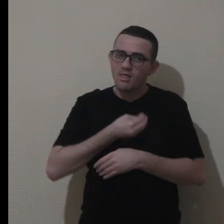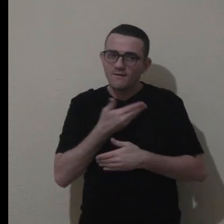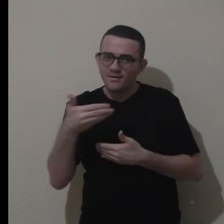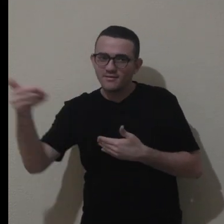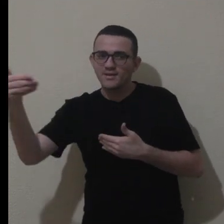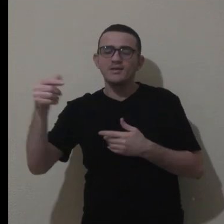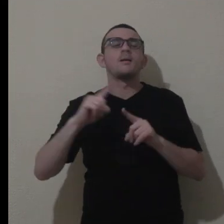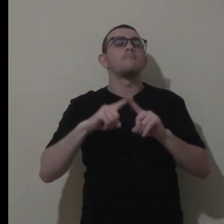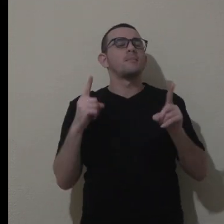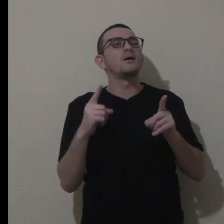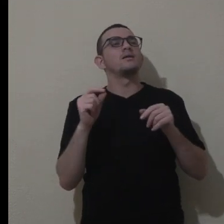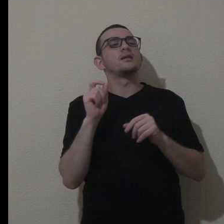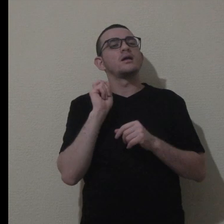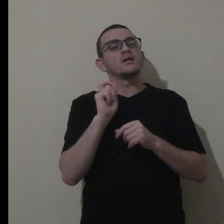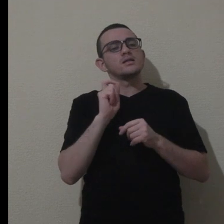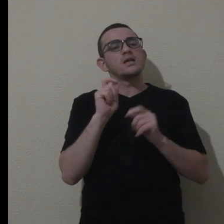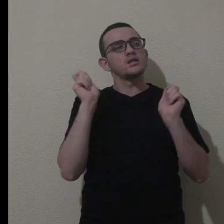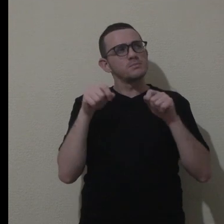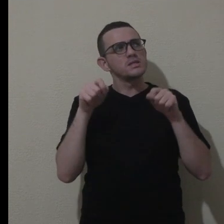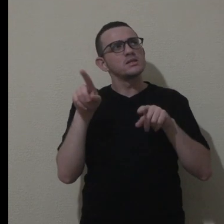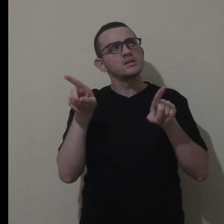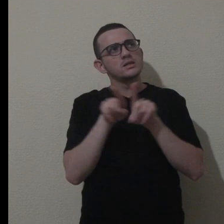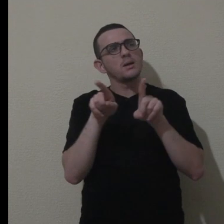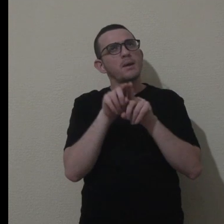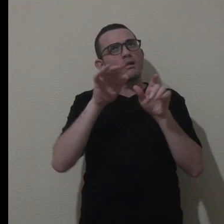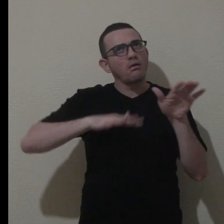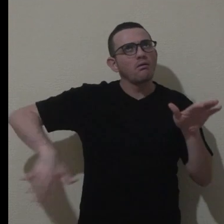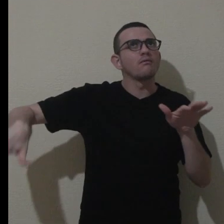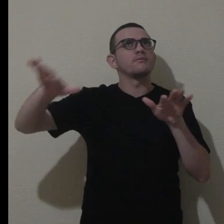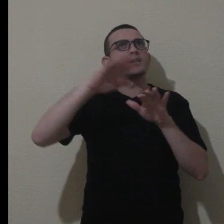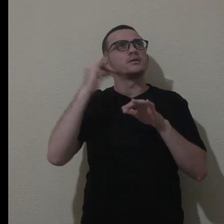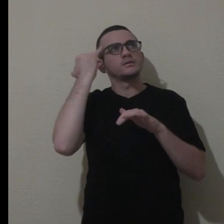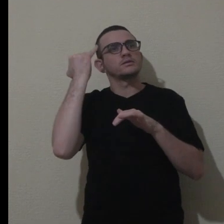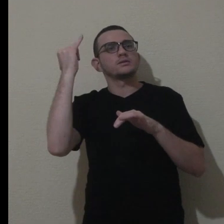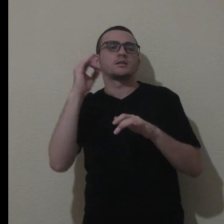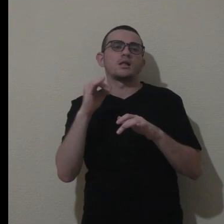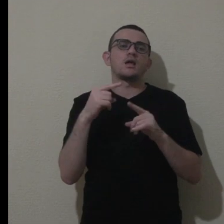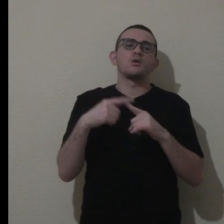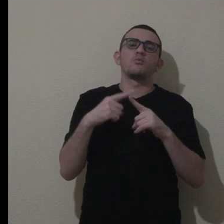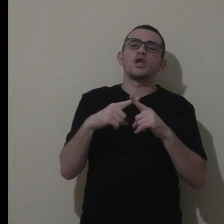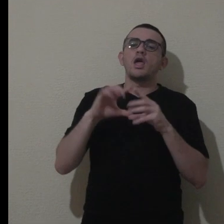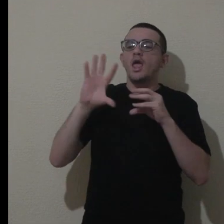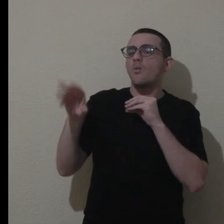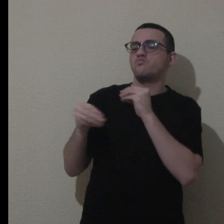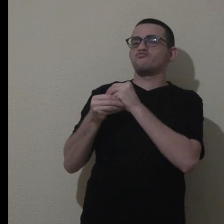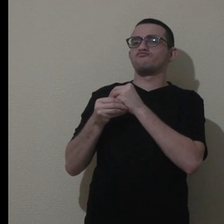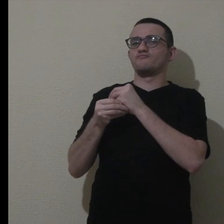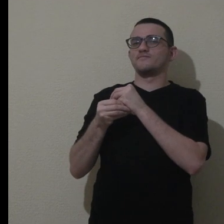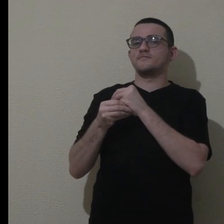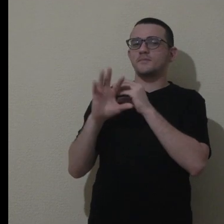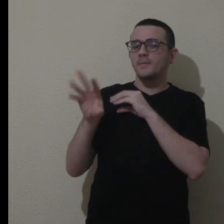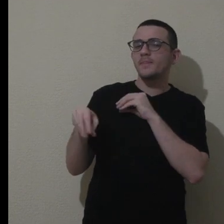um elemento, né, que tem que ser levado em conceito geral, né? Então, digamos que ele é um plus, né, um